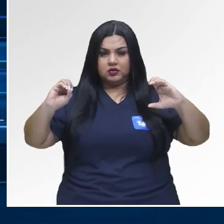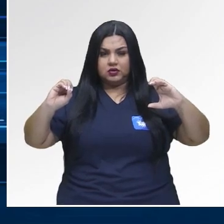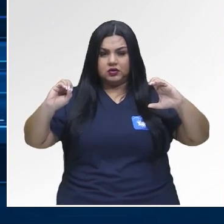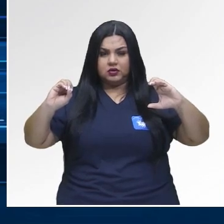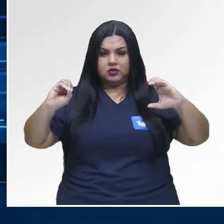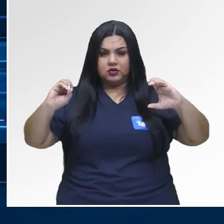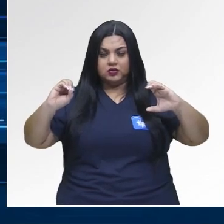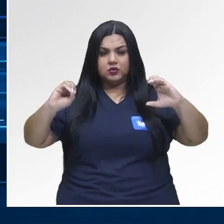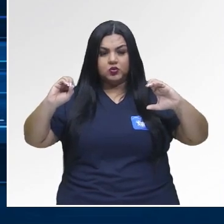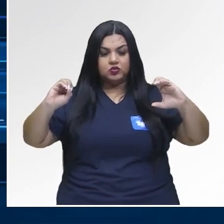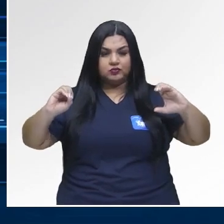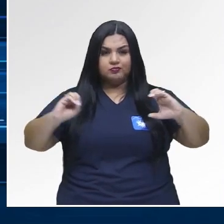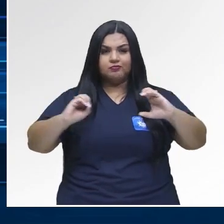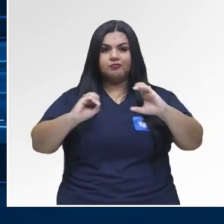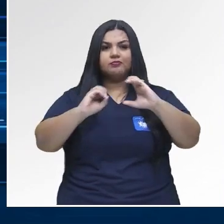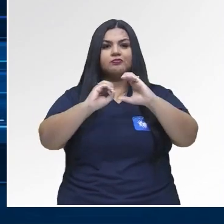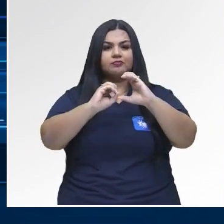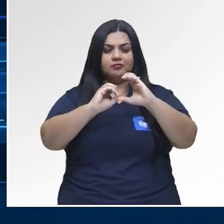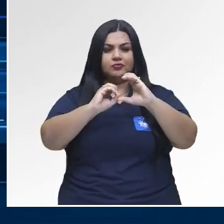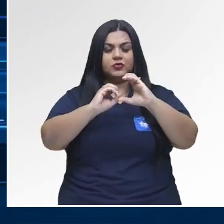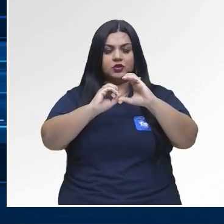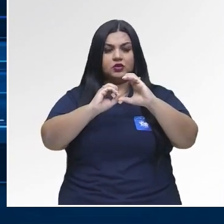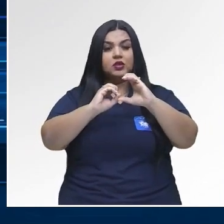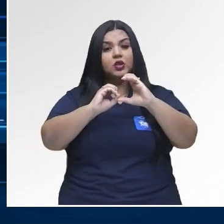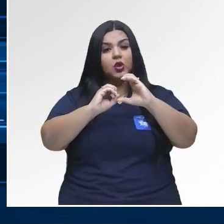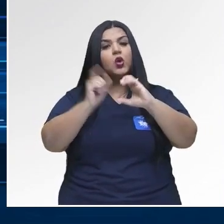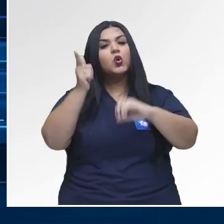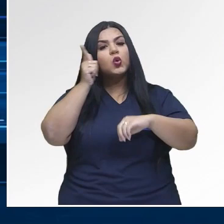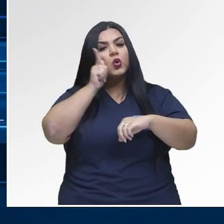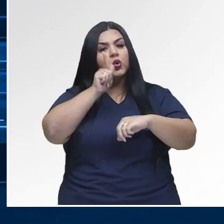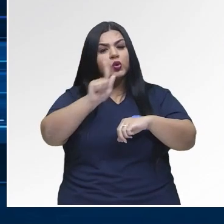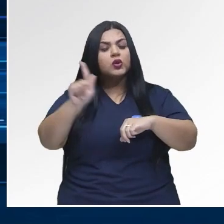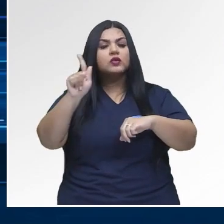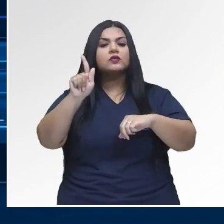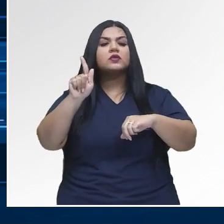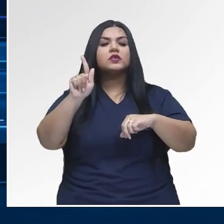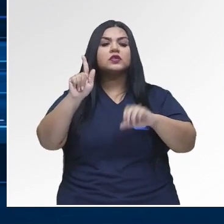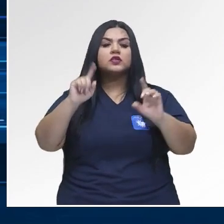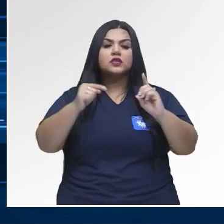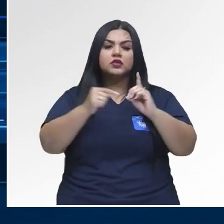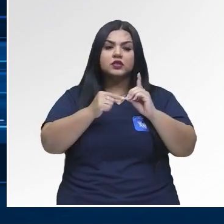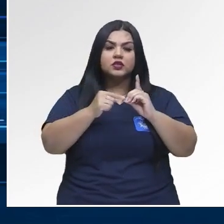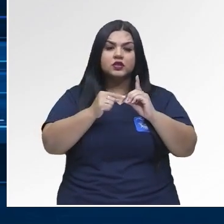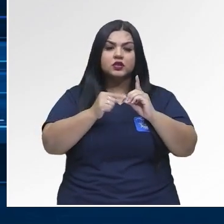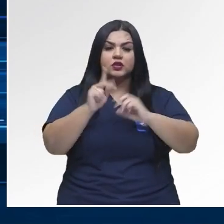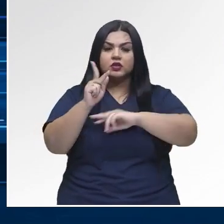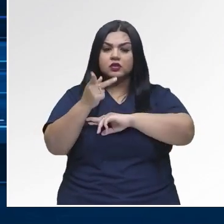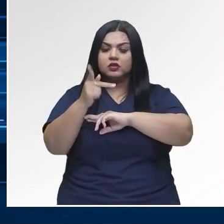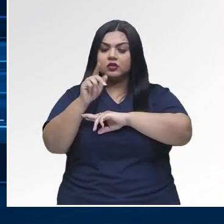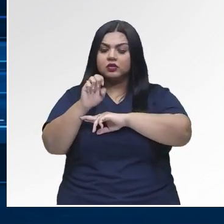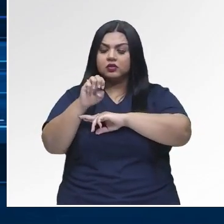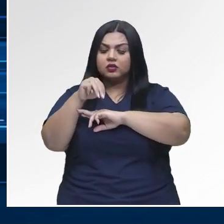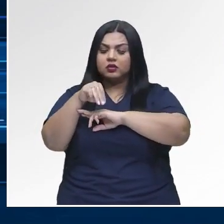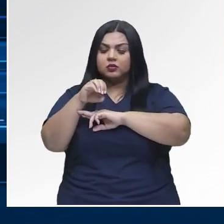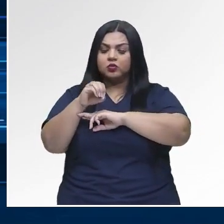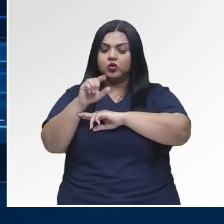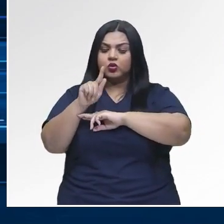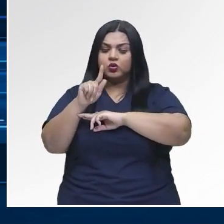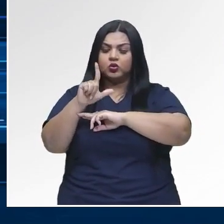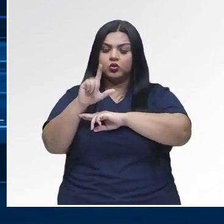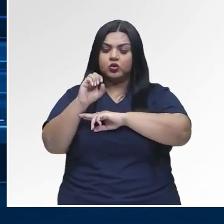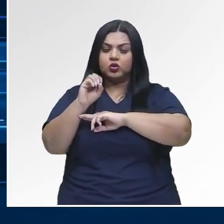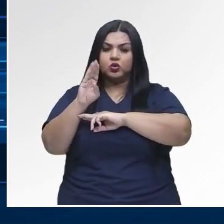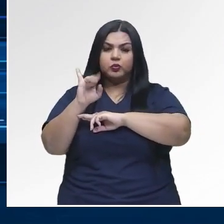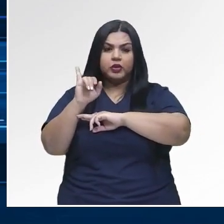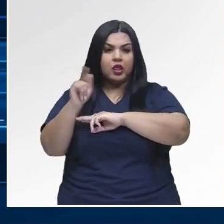de carbono, tá? Então, o CO ele consegue se ligar às moléculas de hemoglobina com muito mais afinidade e avidez do